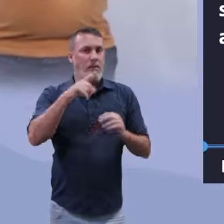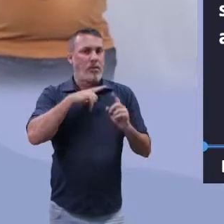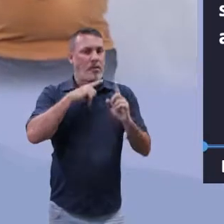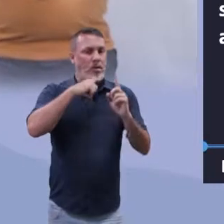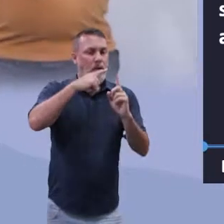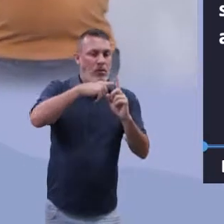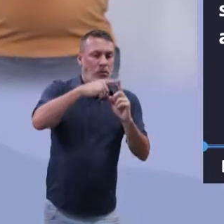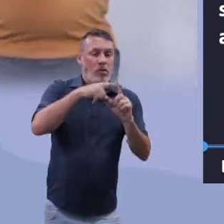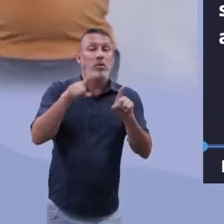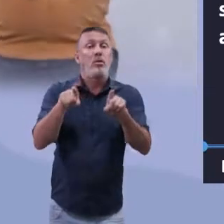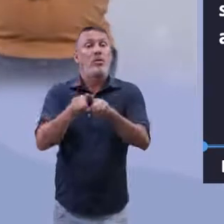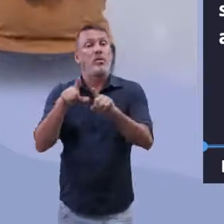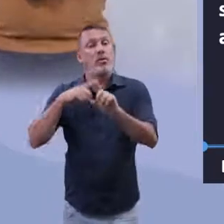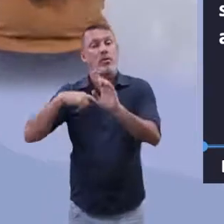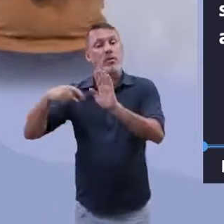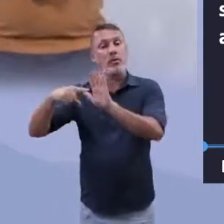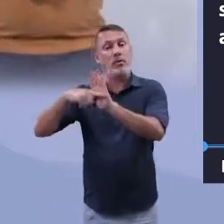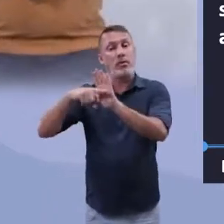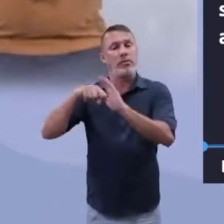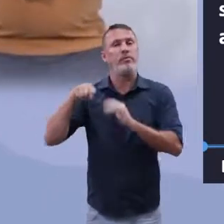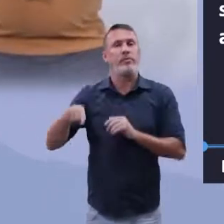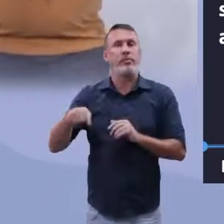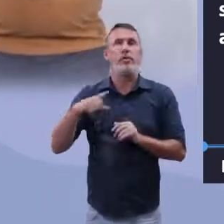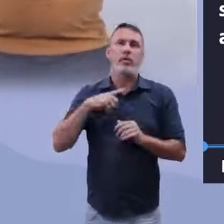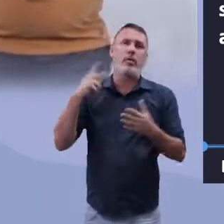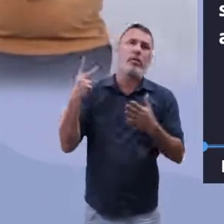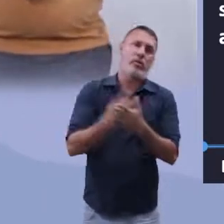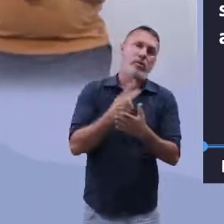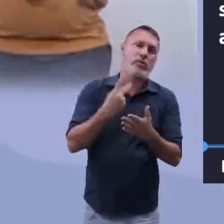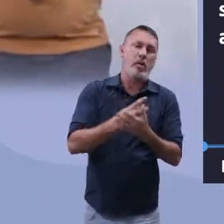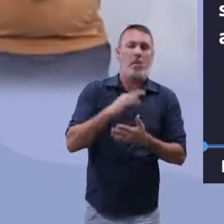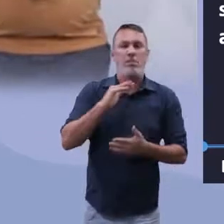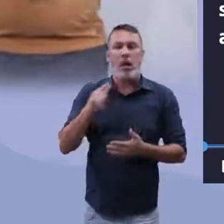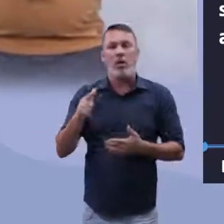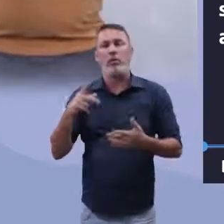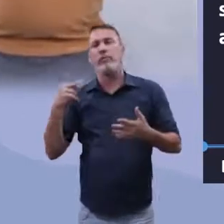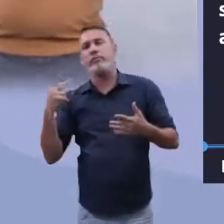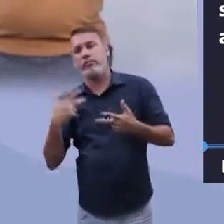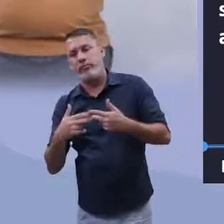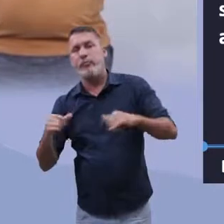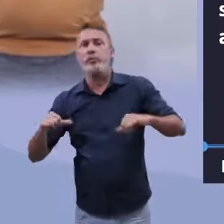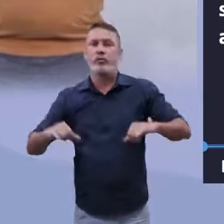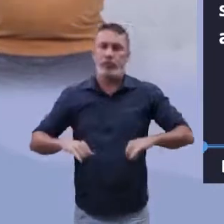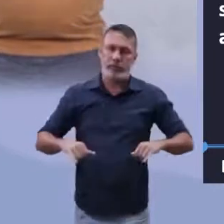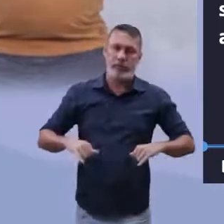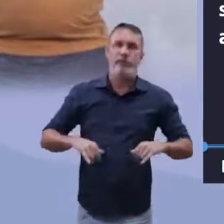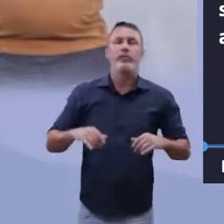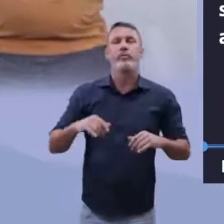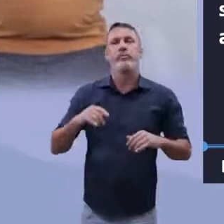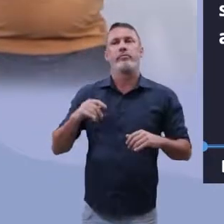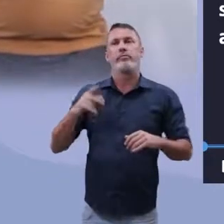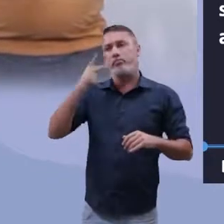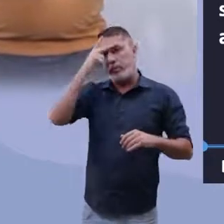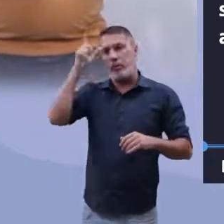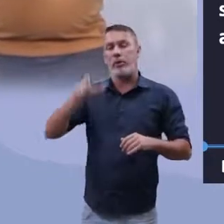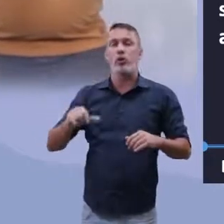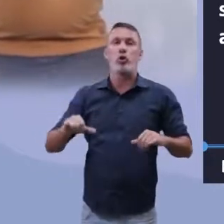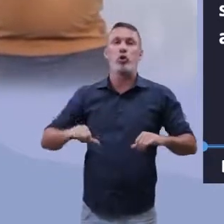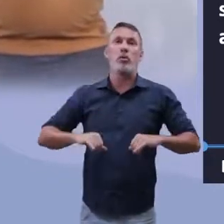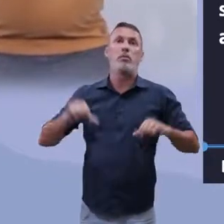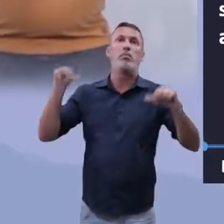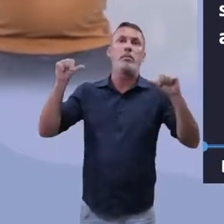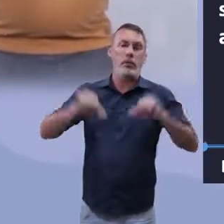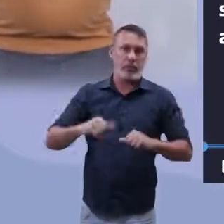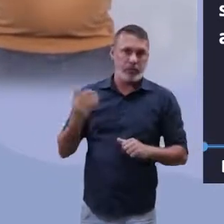aspectos positivos, mas principalmente ela vai trazer alguns malefícios. E um desses pode acabar com a figura de um